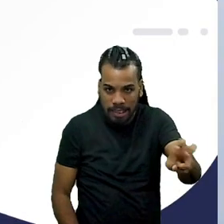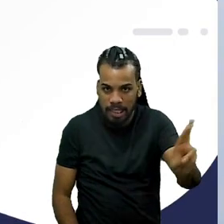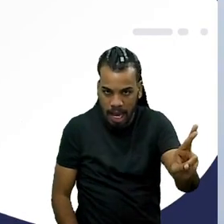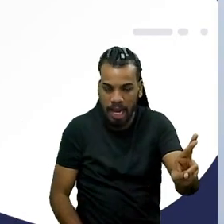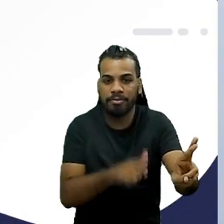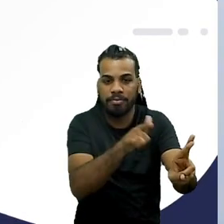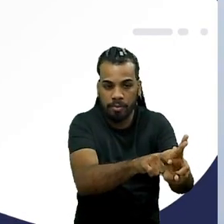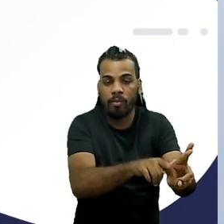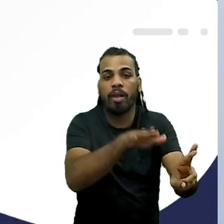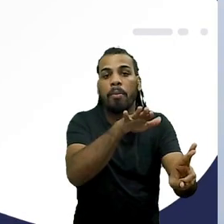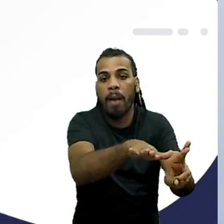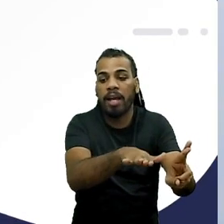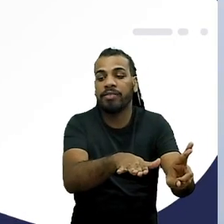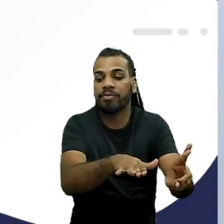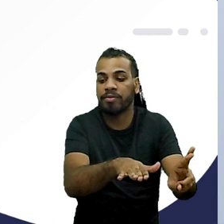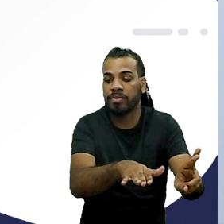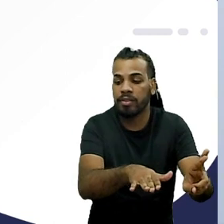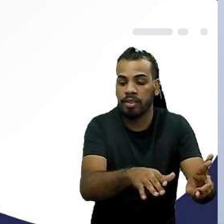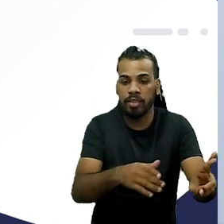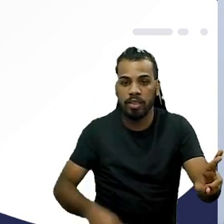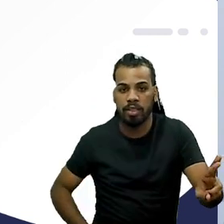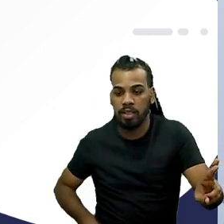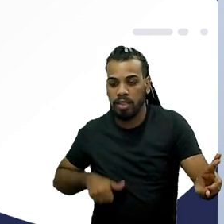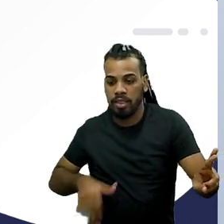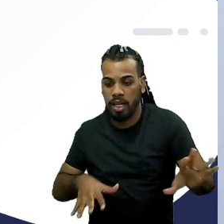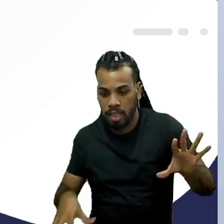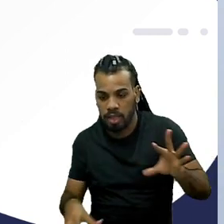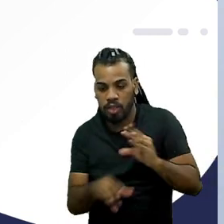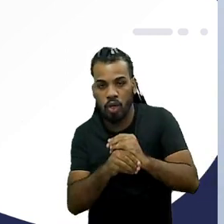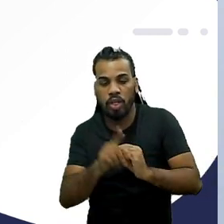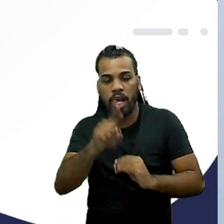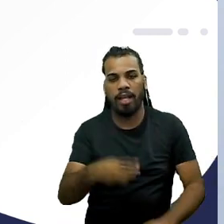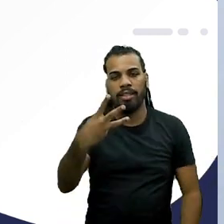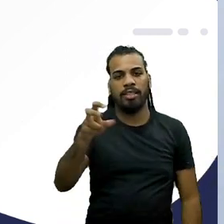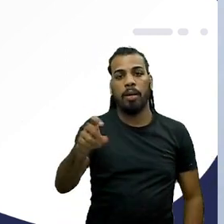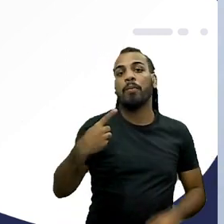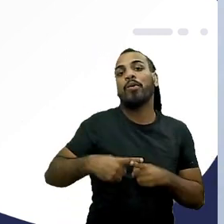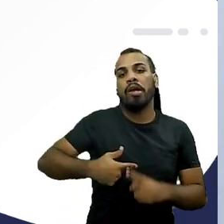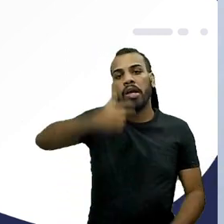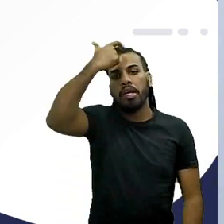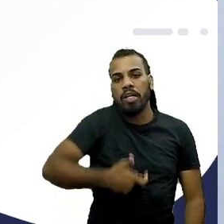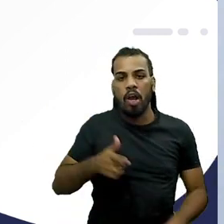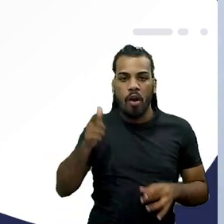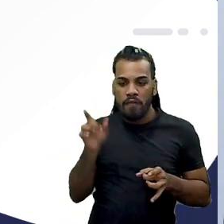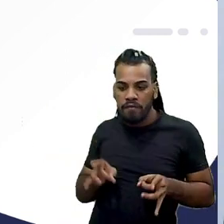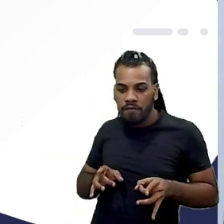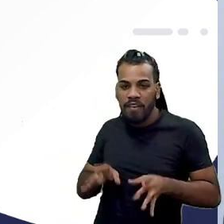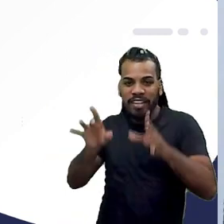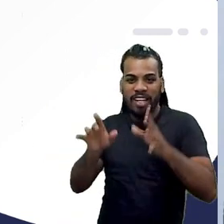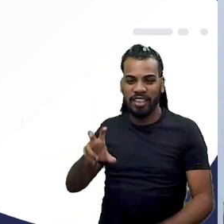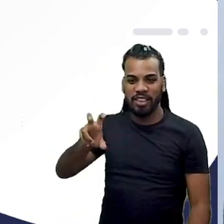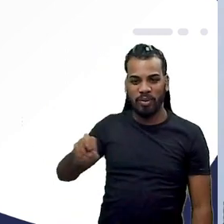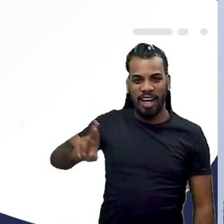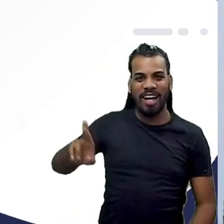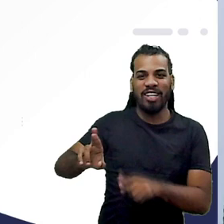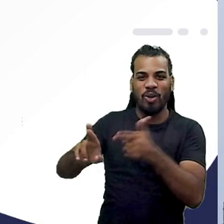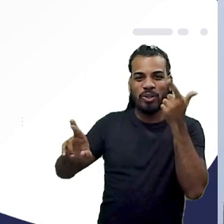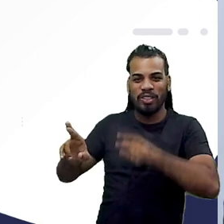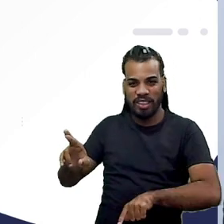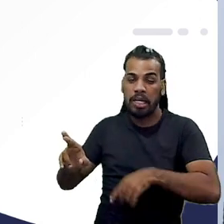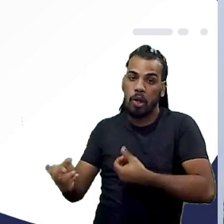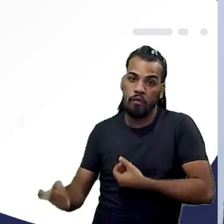margem de contribuição dele foi quanto? 35. Por quê? Porque o empresário conseguiu vender por R$50.